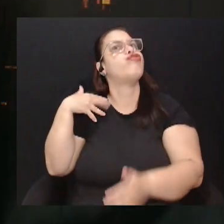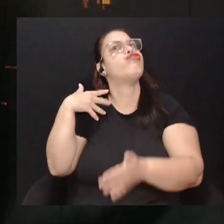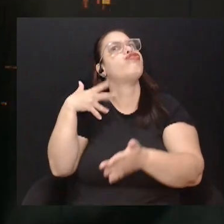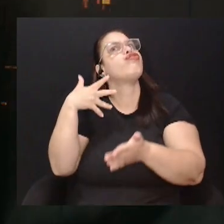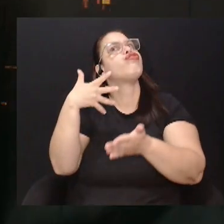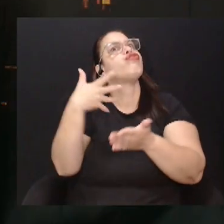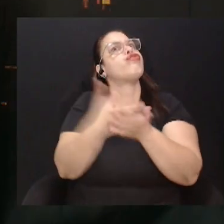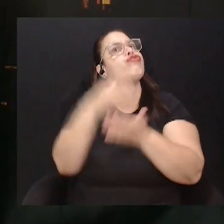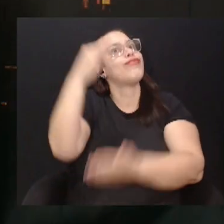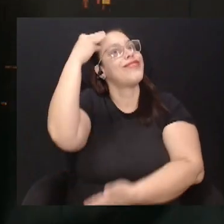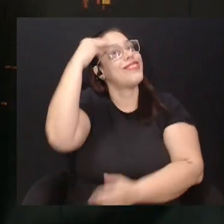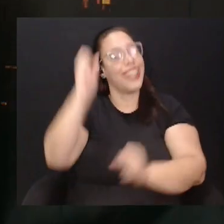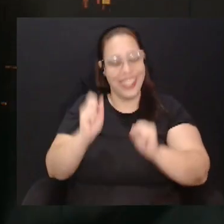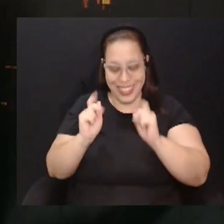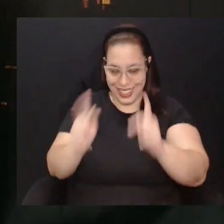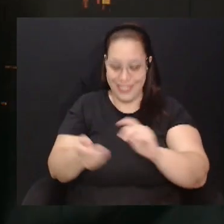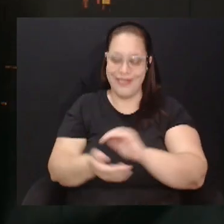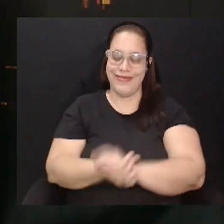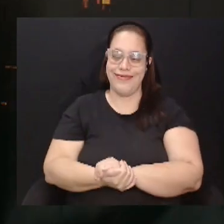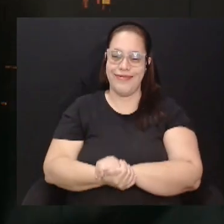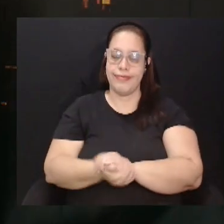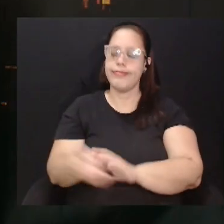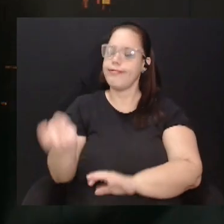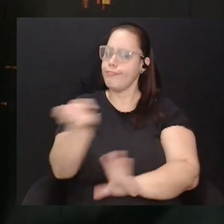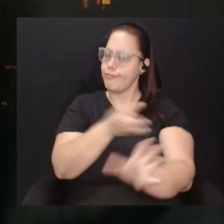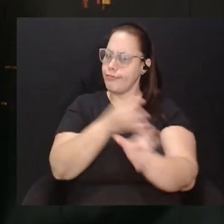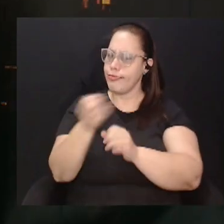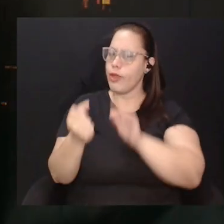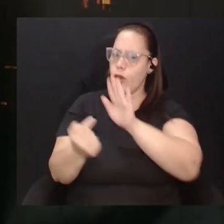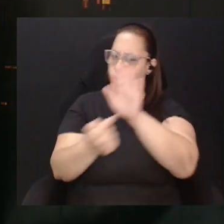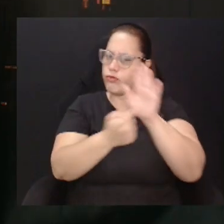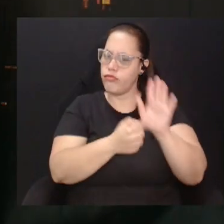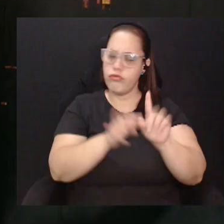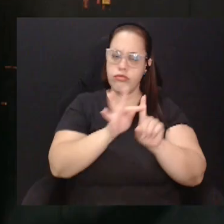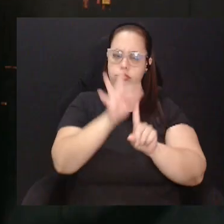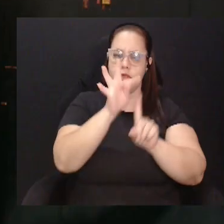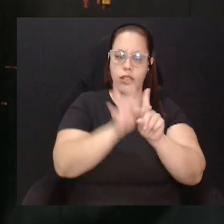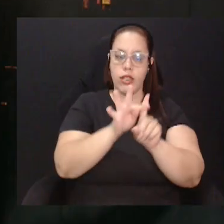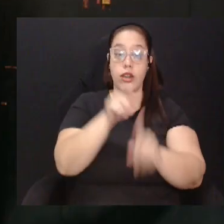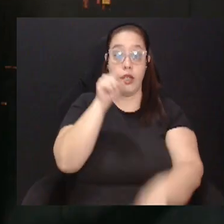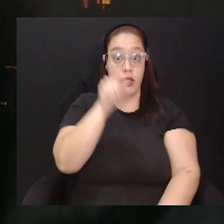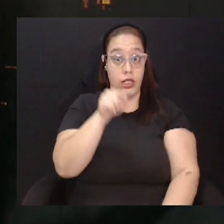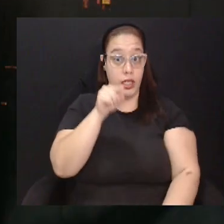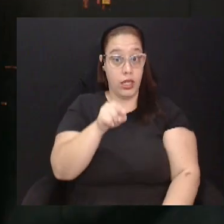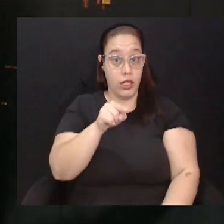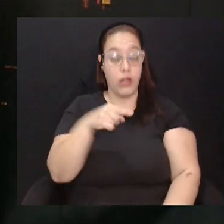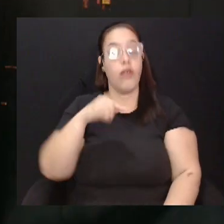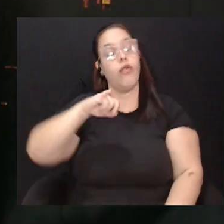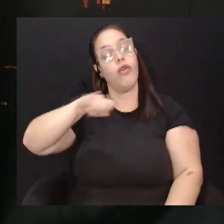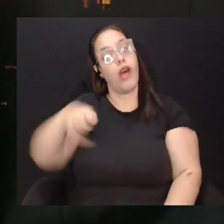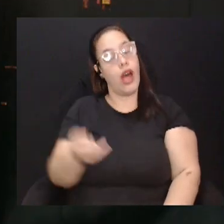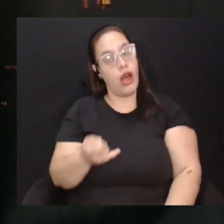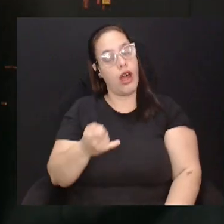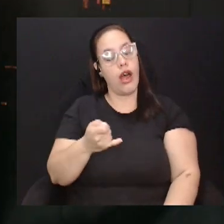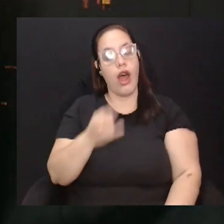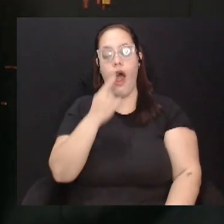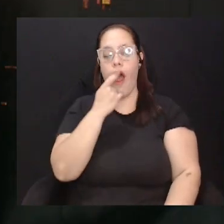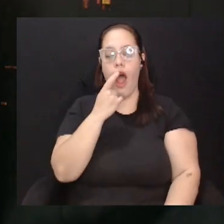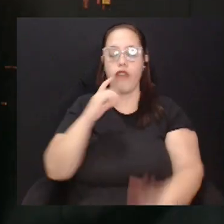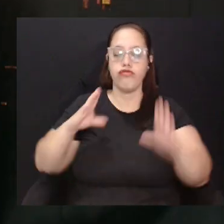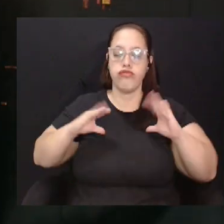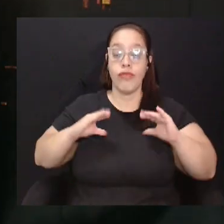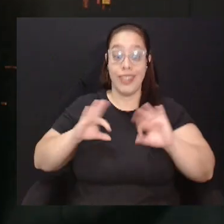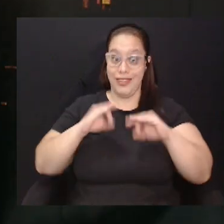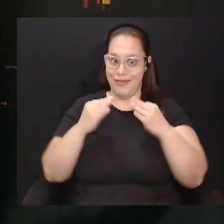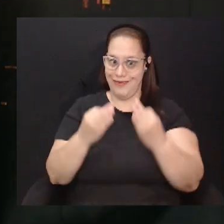bom? Agora a gente vai atualizar a previsão do tempo para você, porque muita gente vai aproveitar o feriado prolongado em família, né? Para